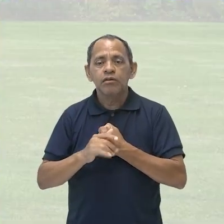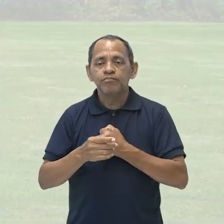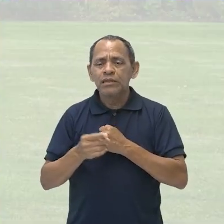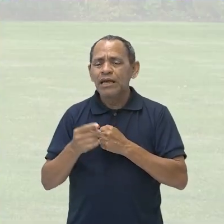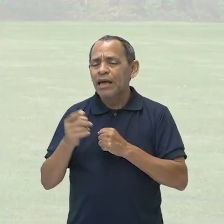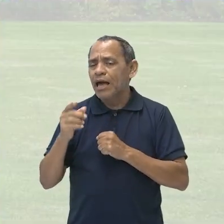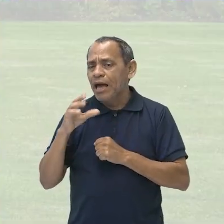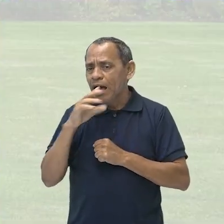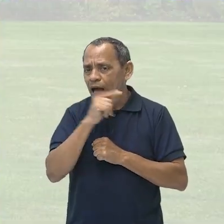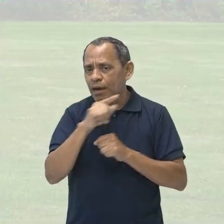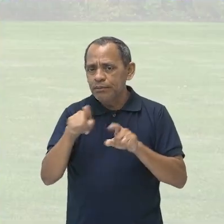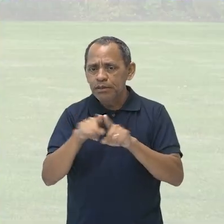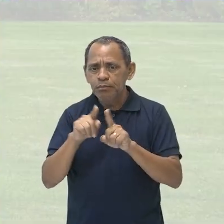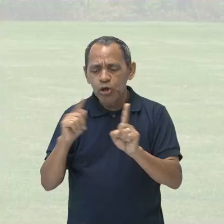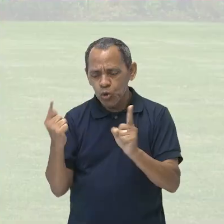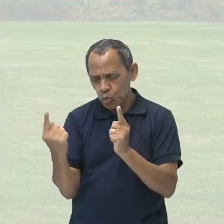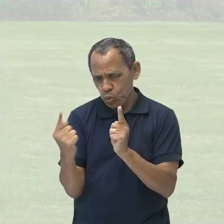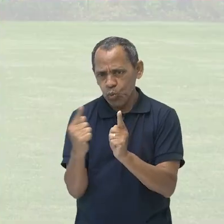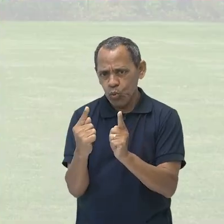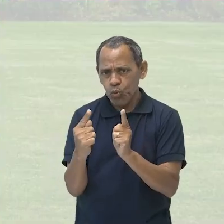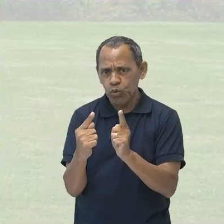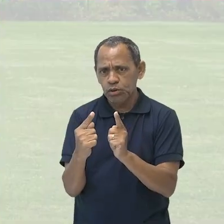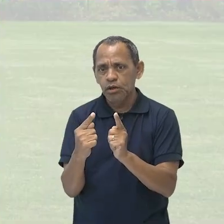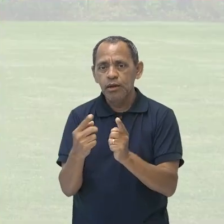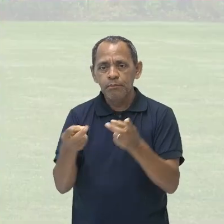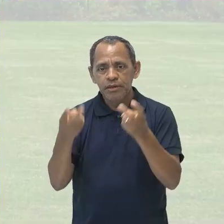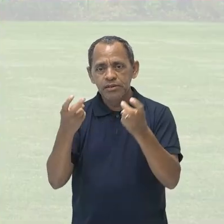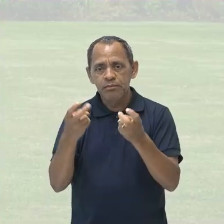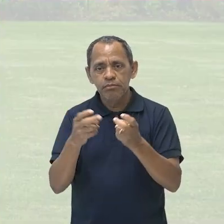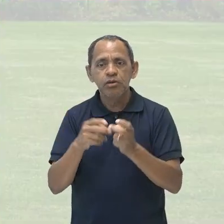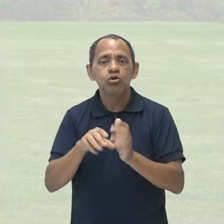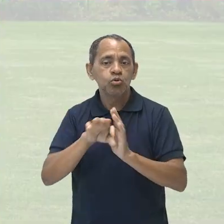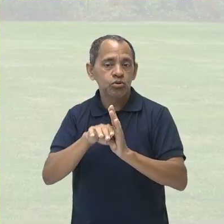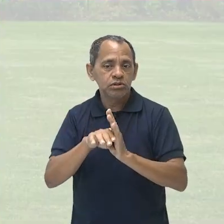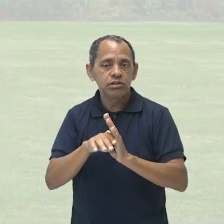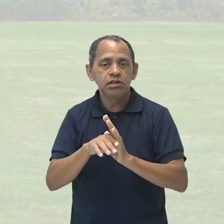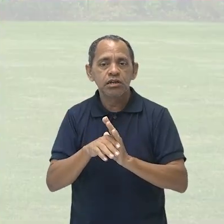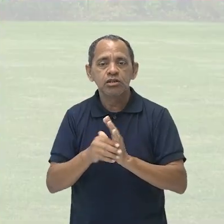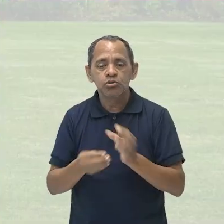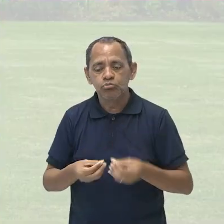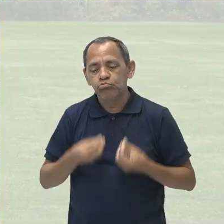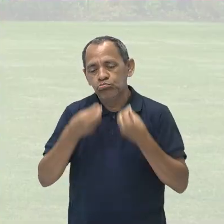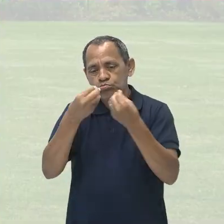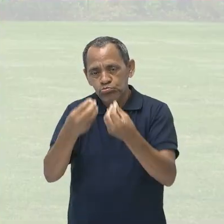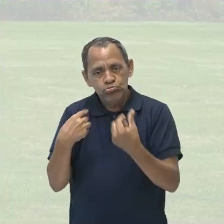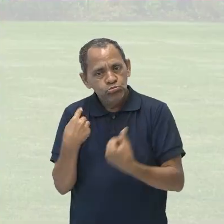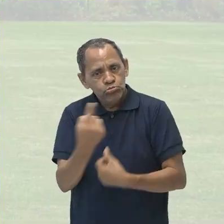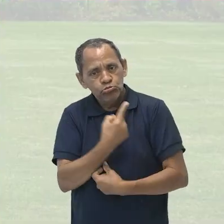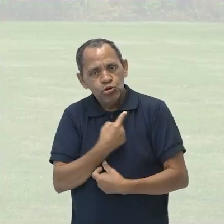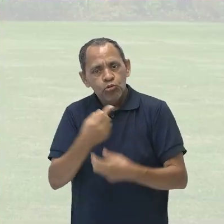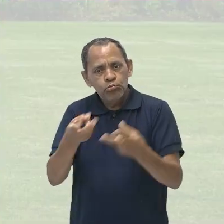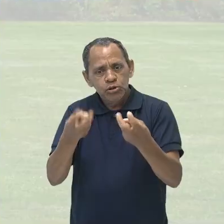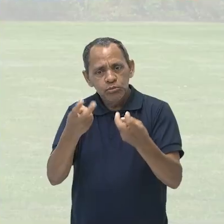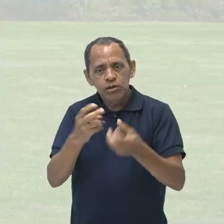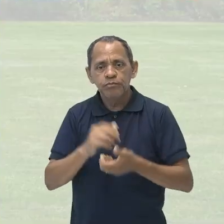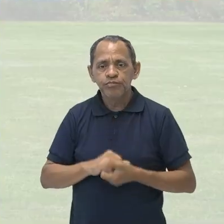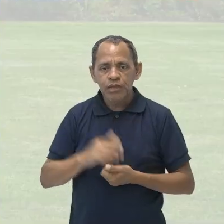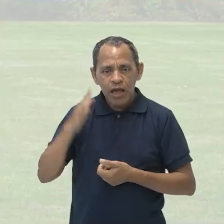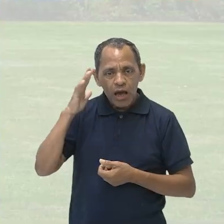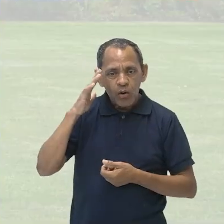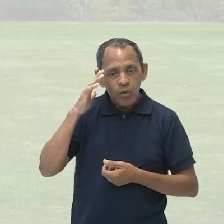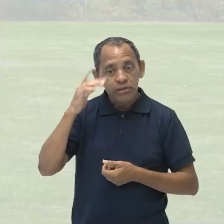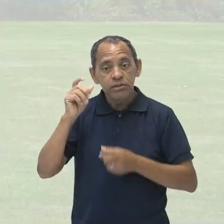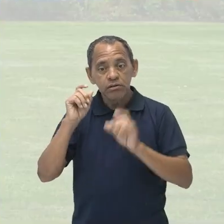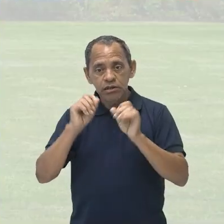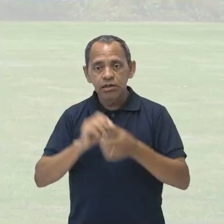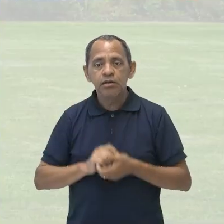conforme a gente viu no nosso conceito, propiciam para nós, né? Tudo isso ocasionado